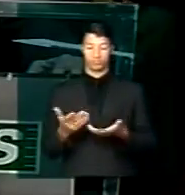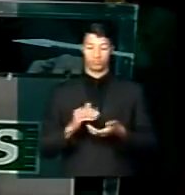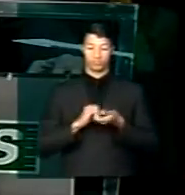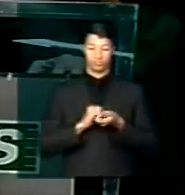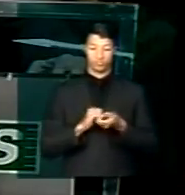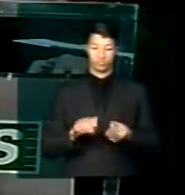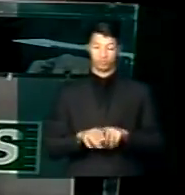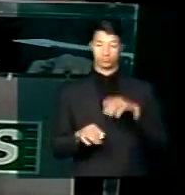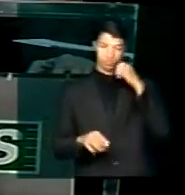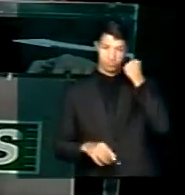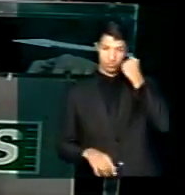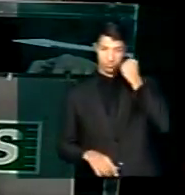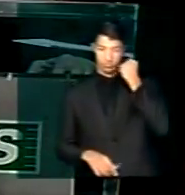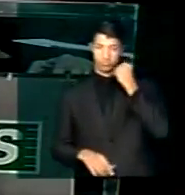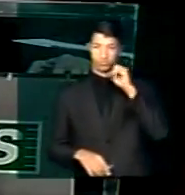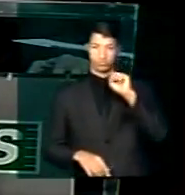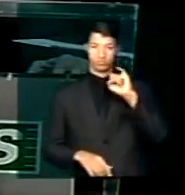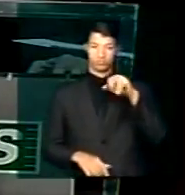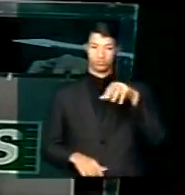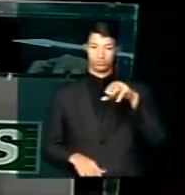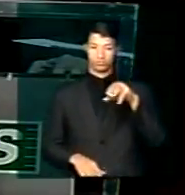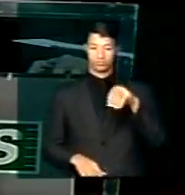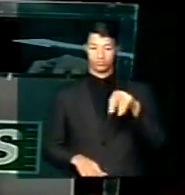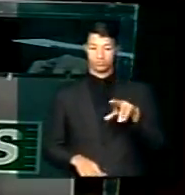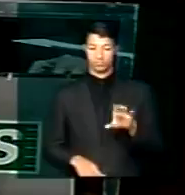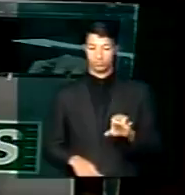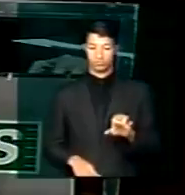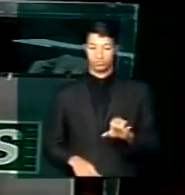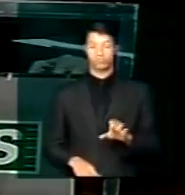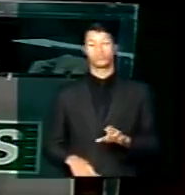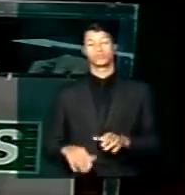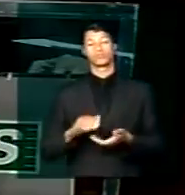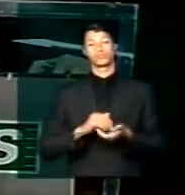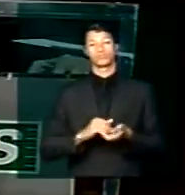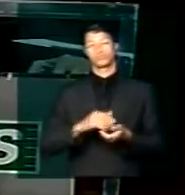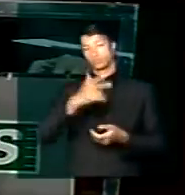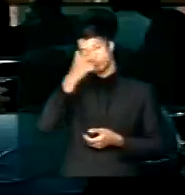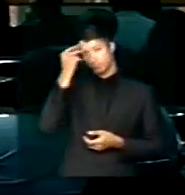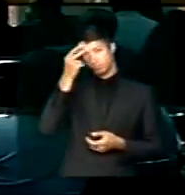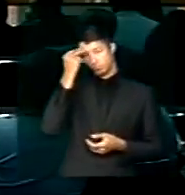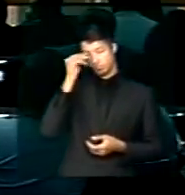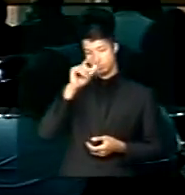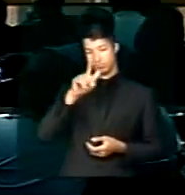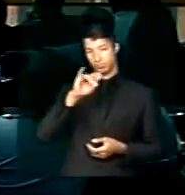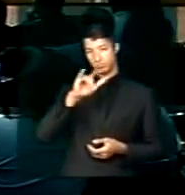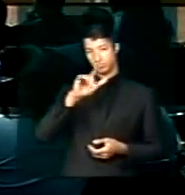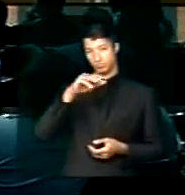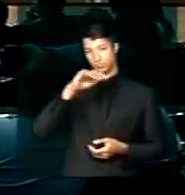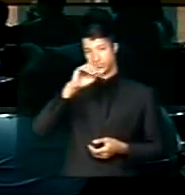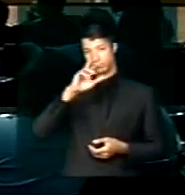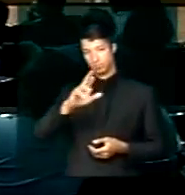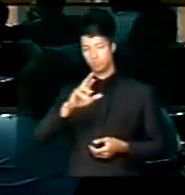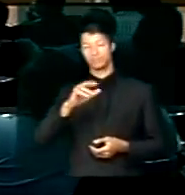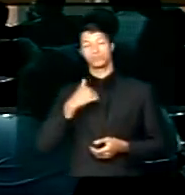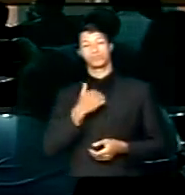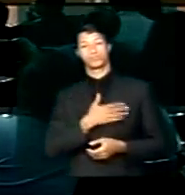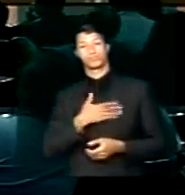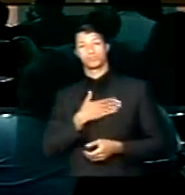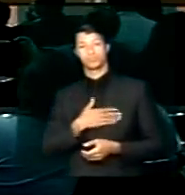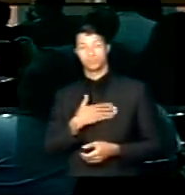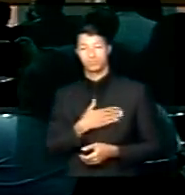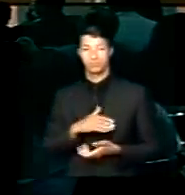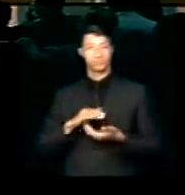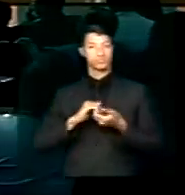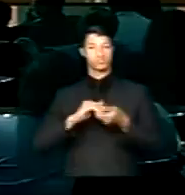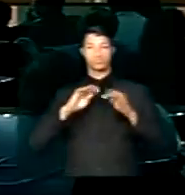cumprimentar aqui a senadora, Simone Temiti. Quero cumprimentar o prefeito, Gilmar Olarte, em nome de quem gostaria de